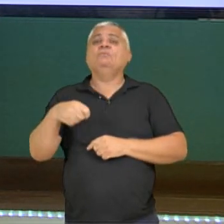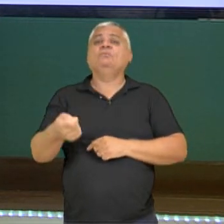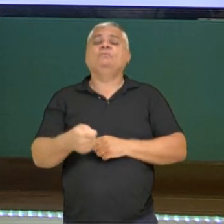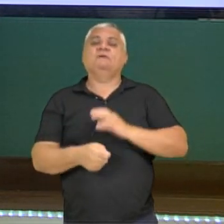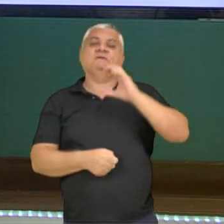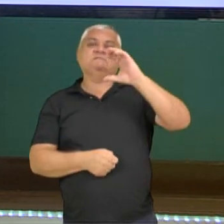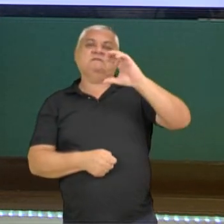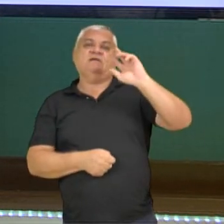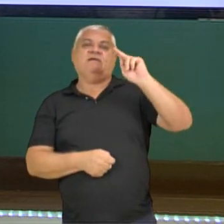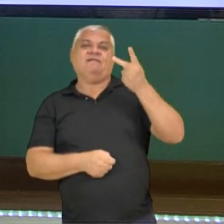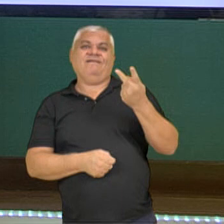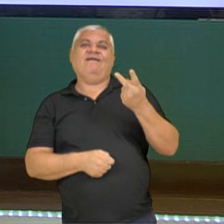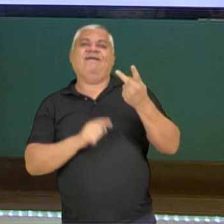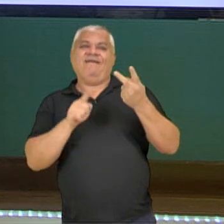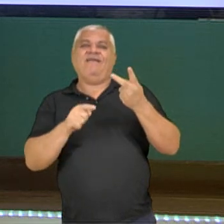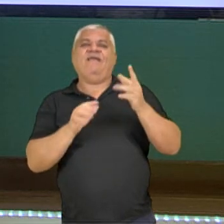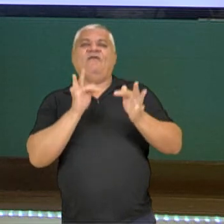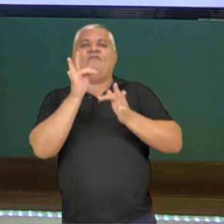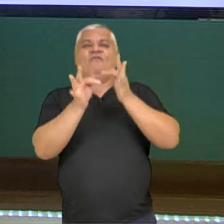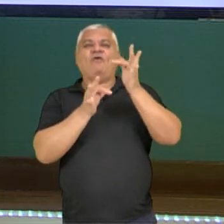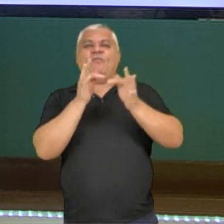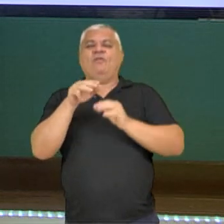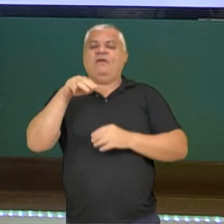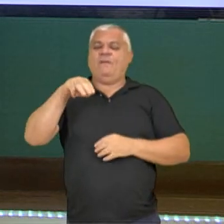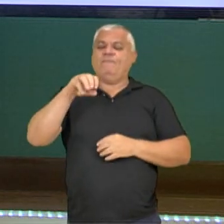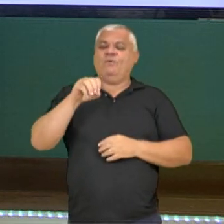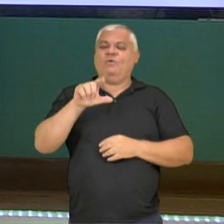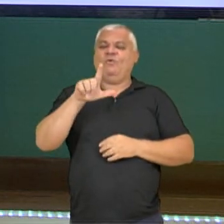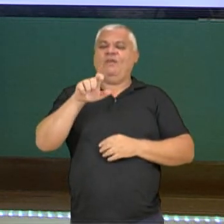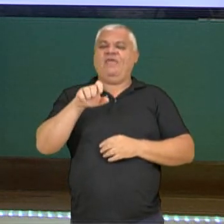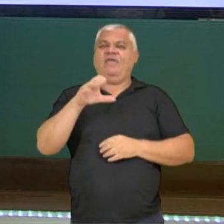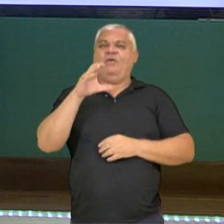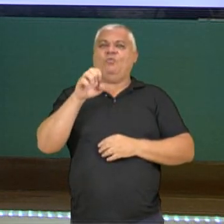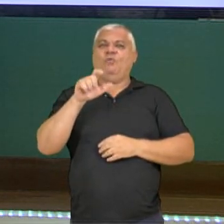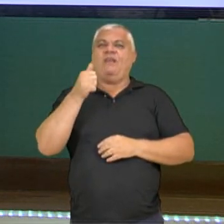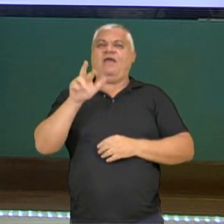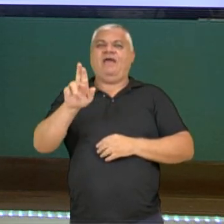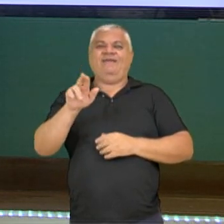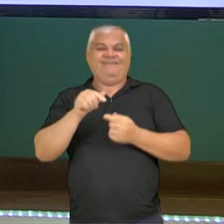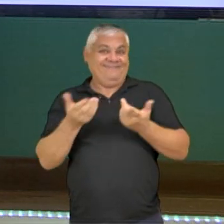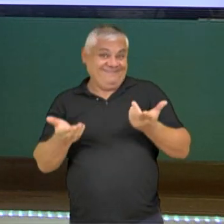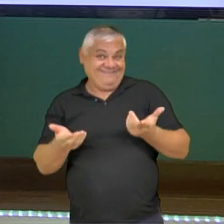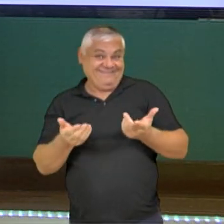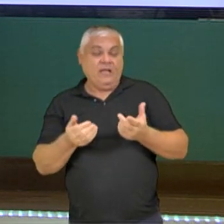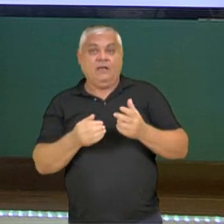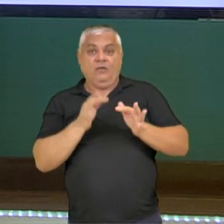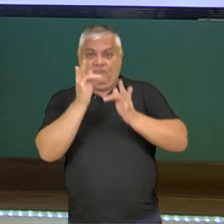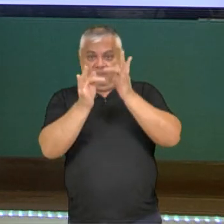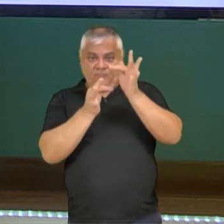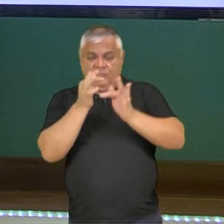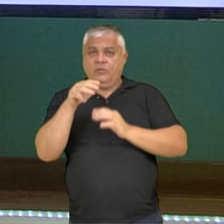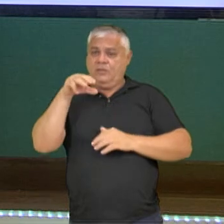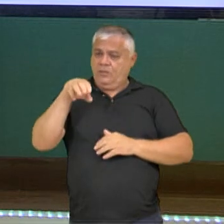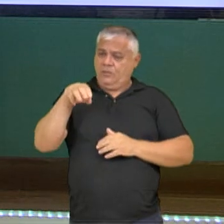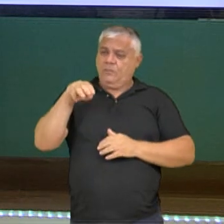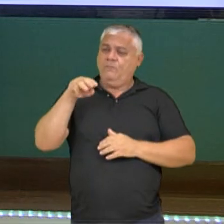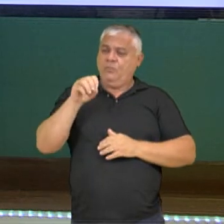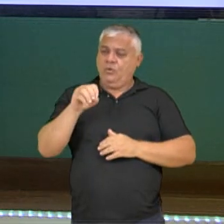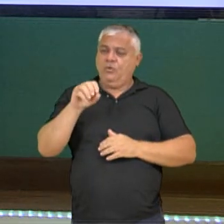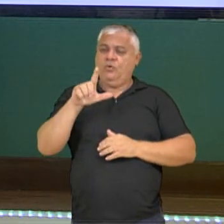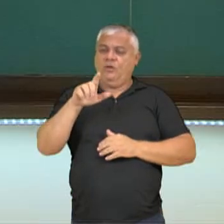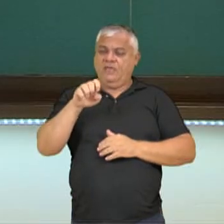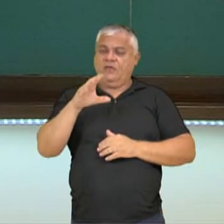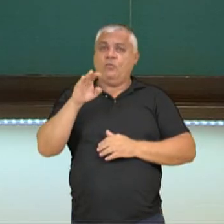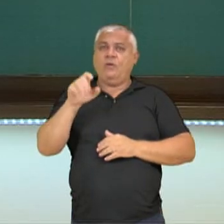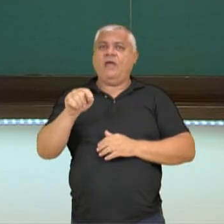essa, denominada de fórmula molecular. A fórmula molecular, ela vai apresentar os átomos